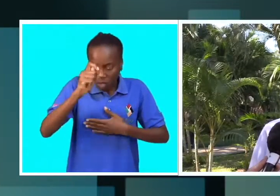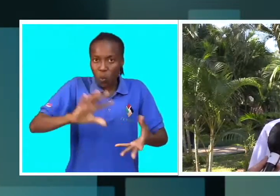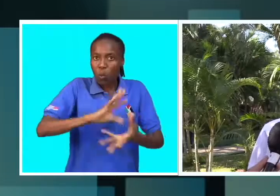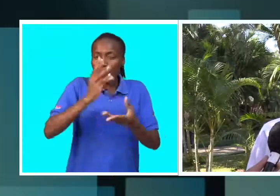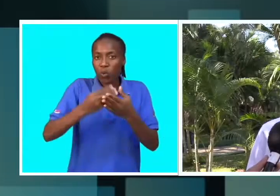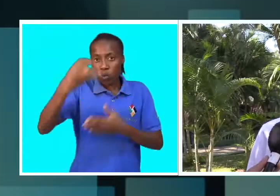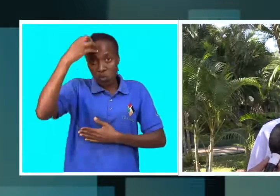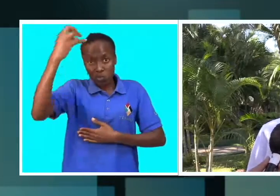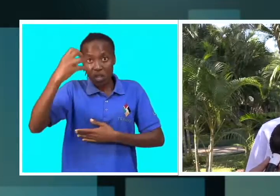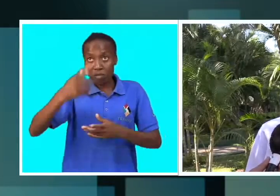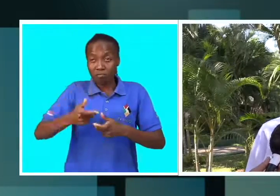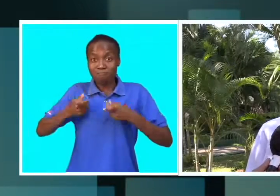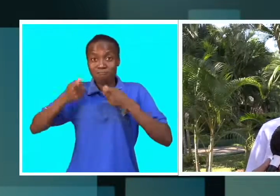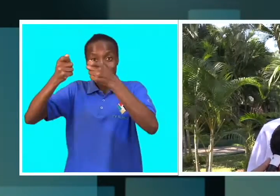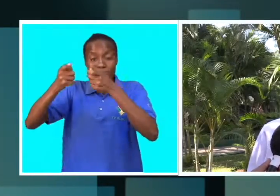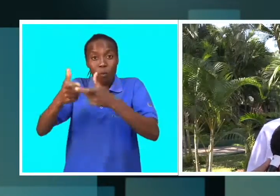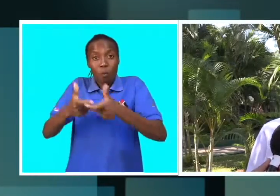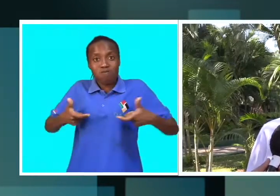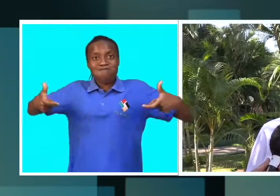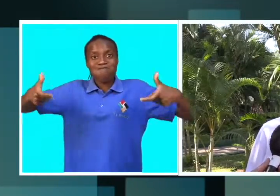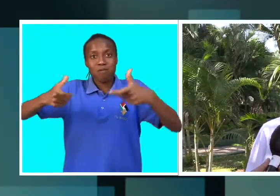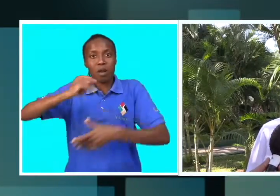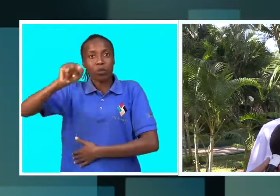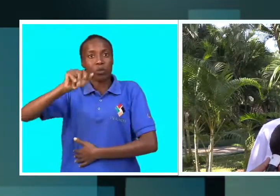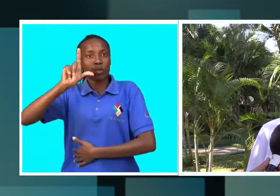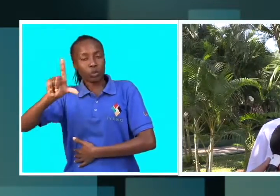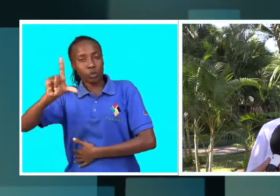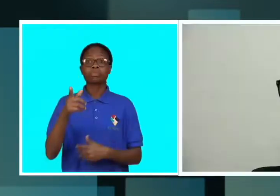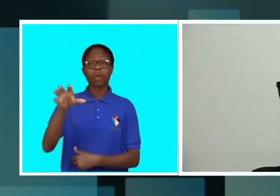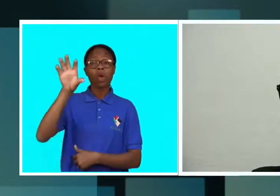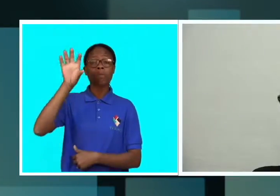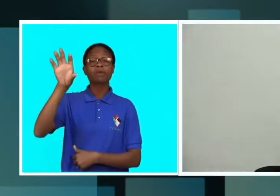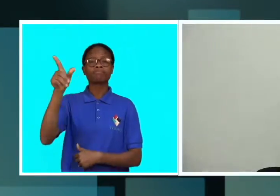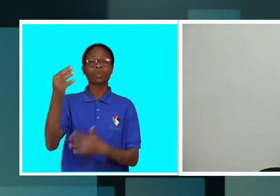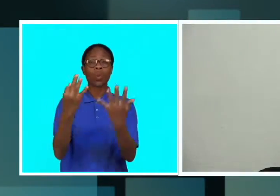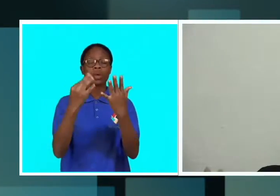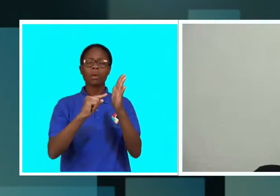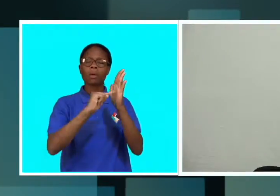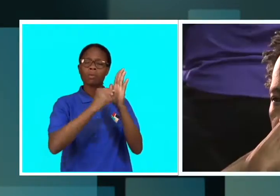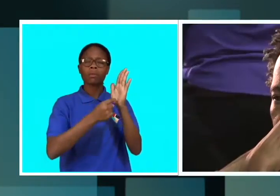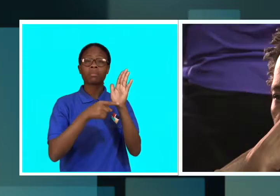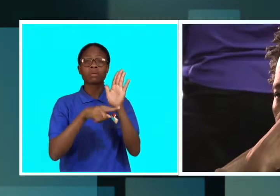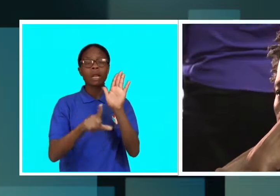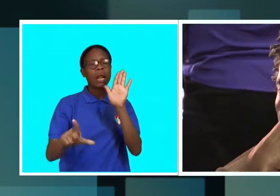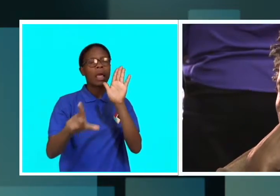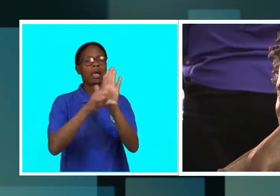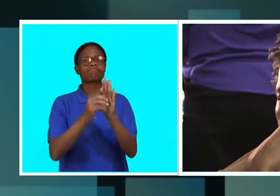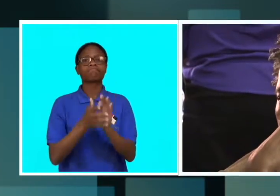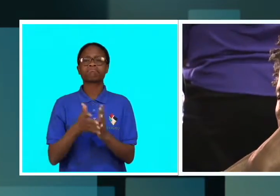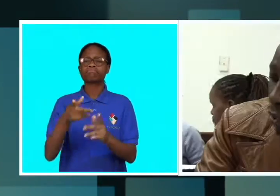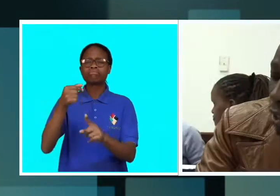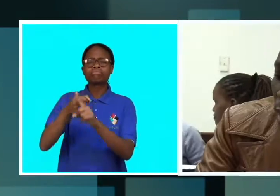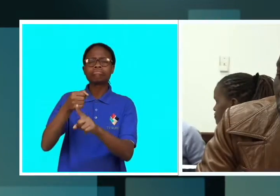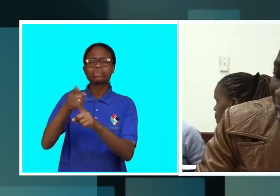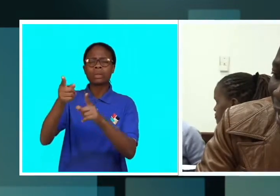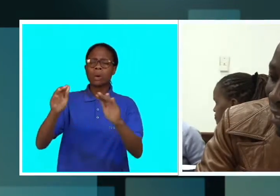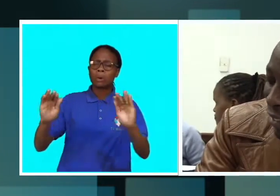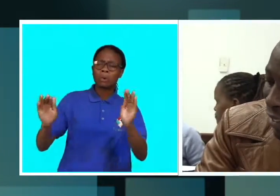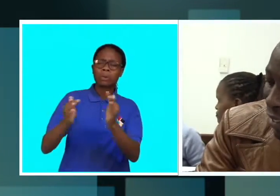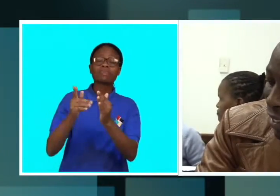no cometimento que o governo vai levar para a Cimeira Mundial em julho deste ano. O país possui oito instrumentos legais que